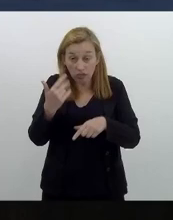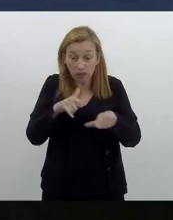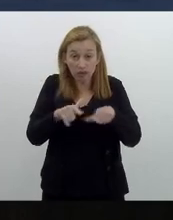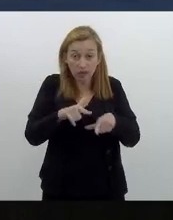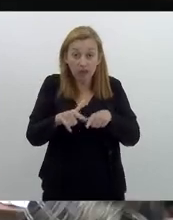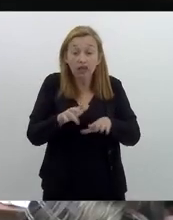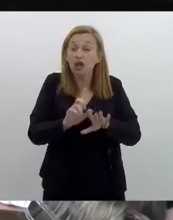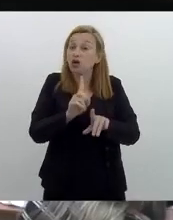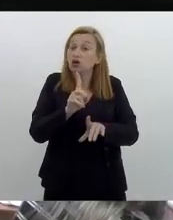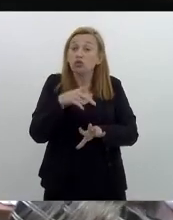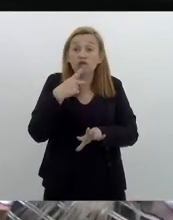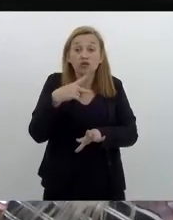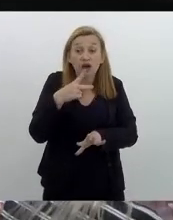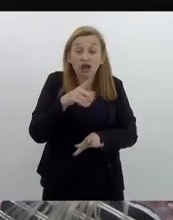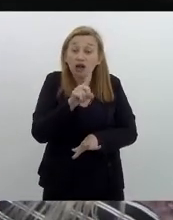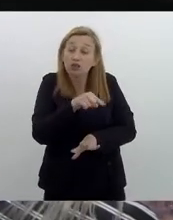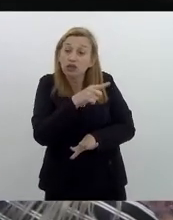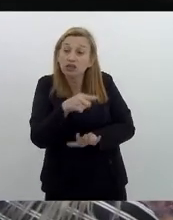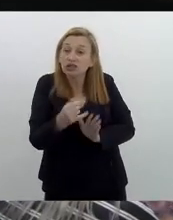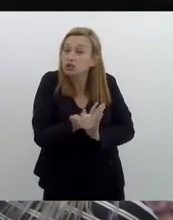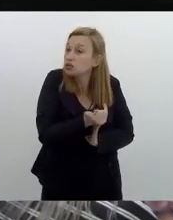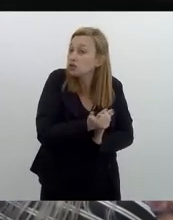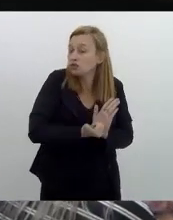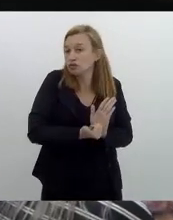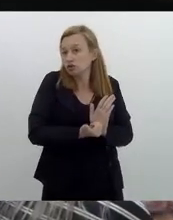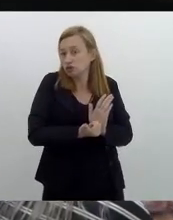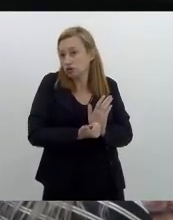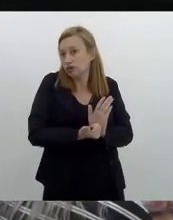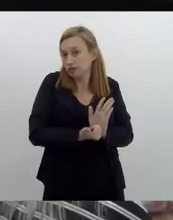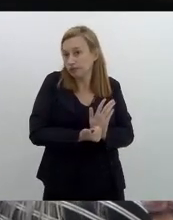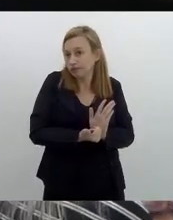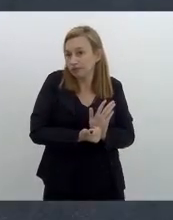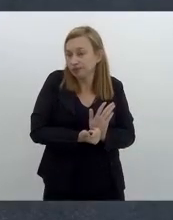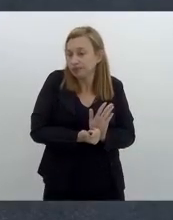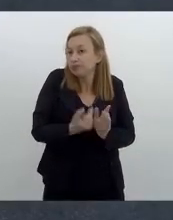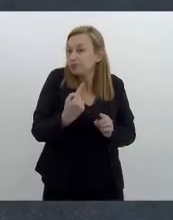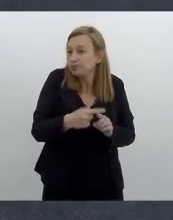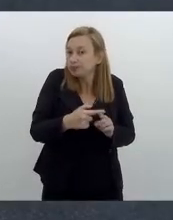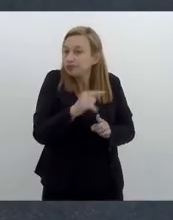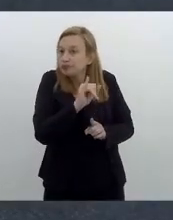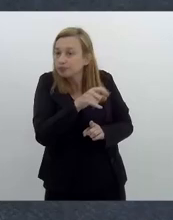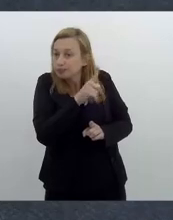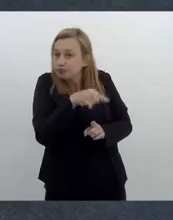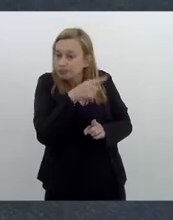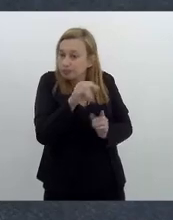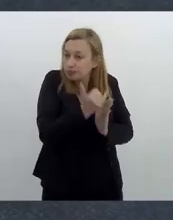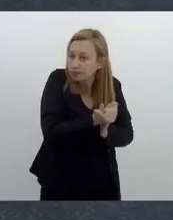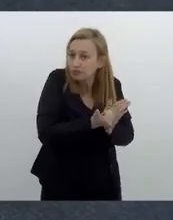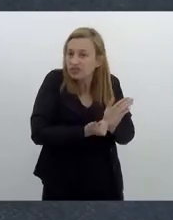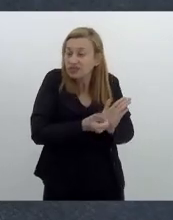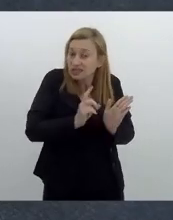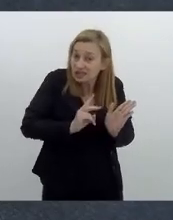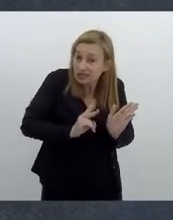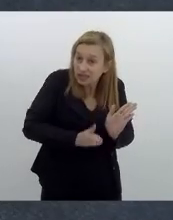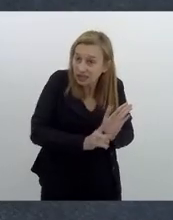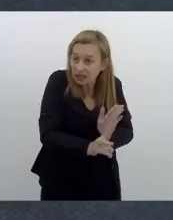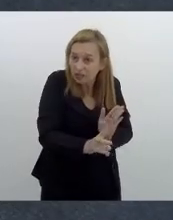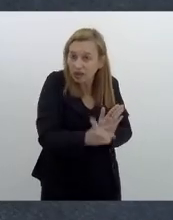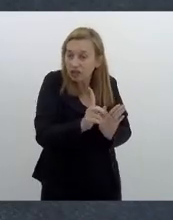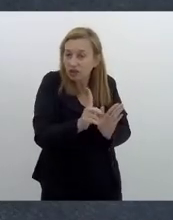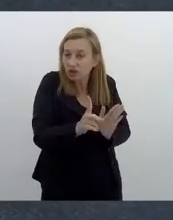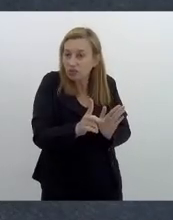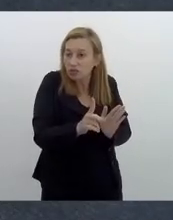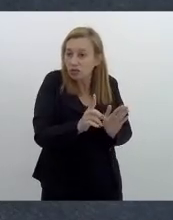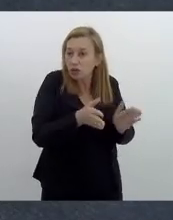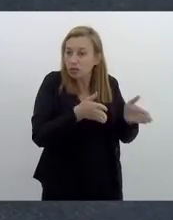Da isenção Do imposto de renda Porque a isenção Do imposto de renda Teria que ser definitiva E não provisória De cinco